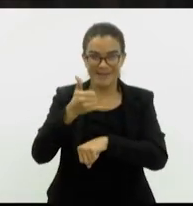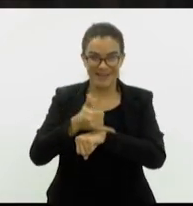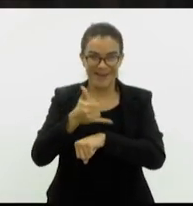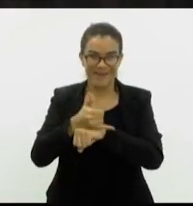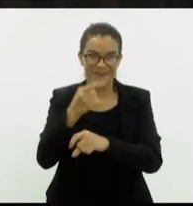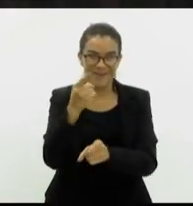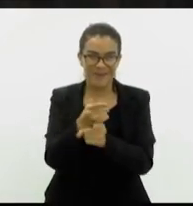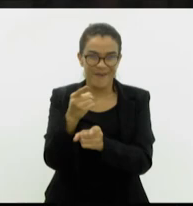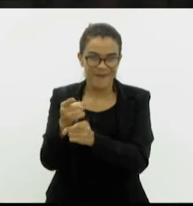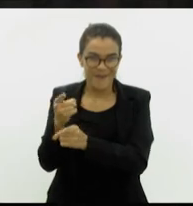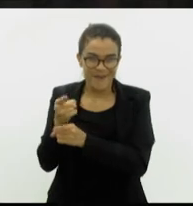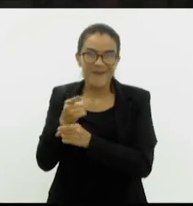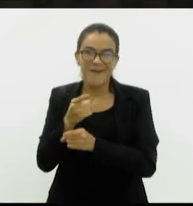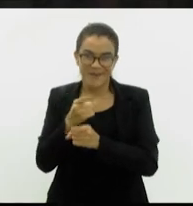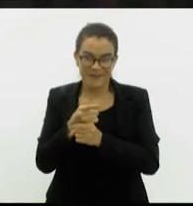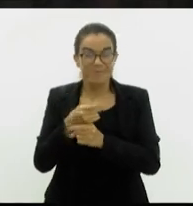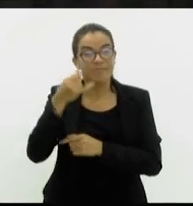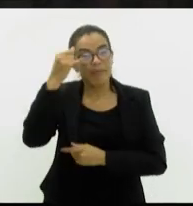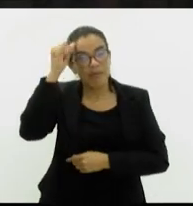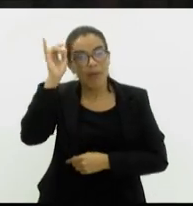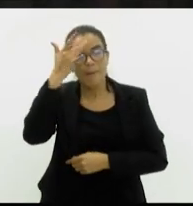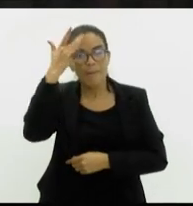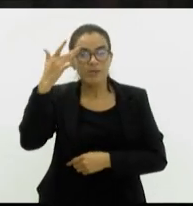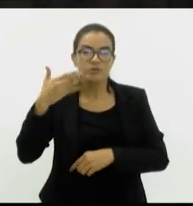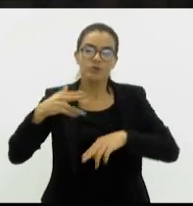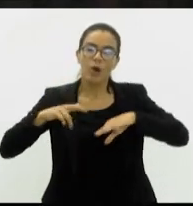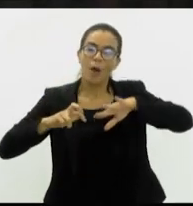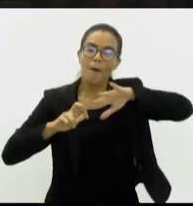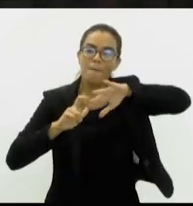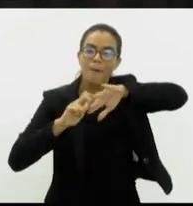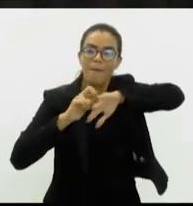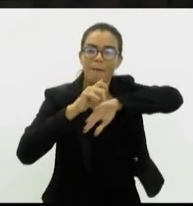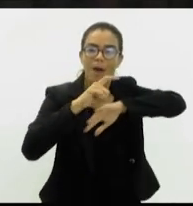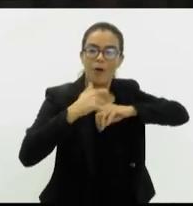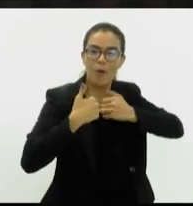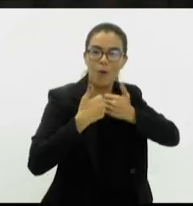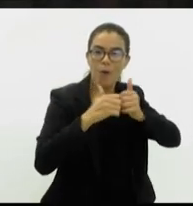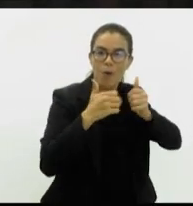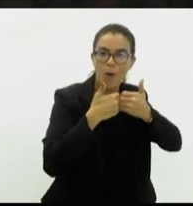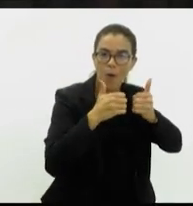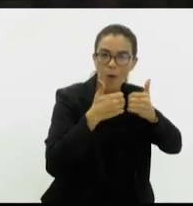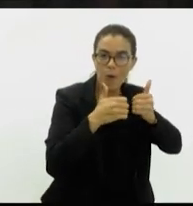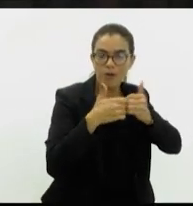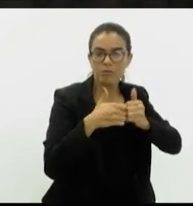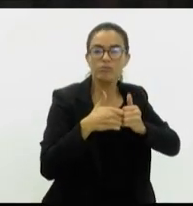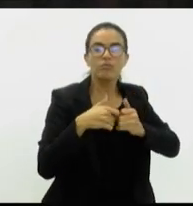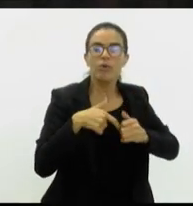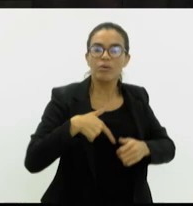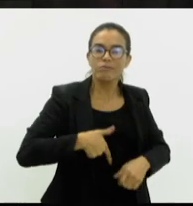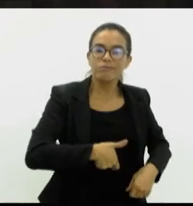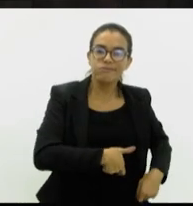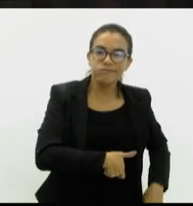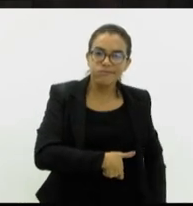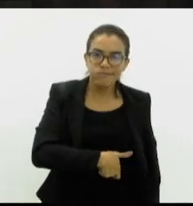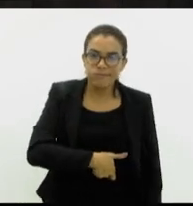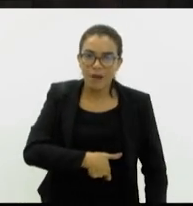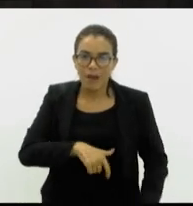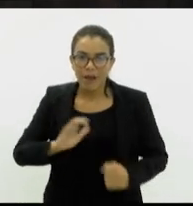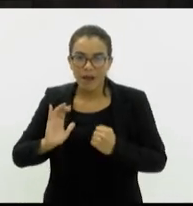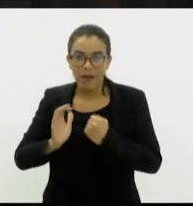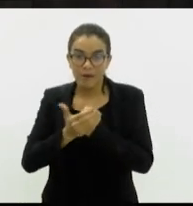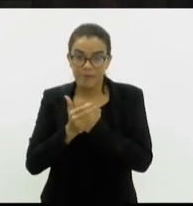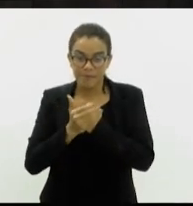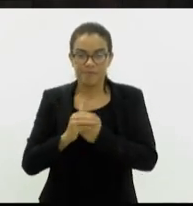as pessoas entrem nos ônibus ou no recinto da rodoviária Armadas